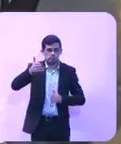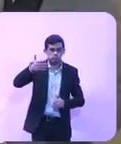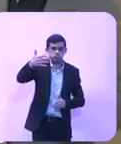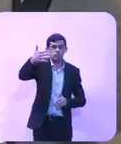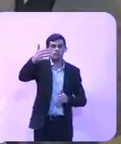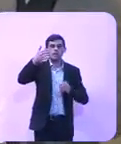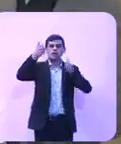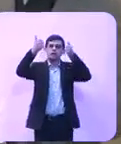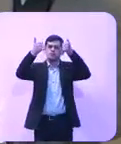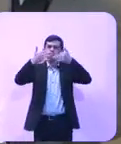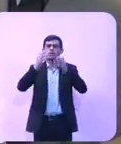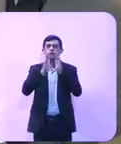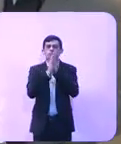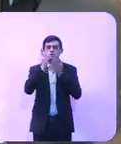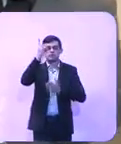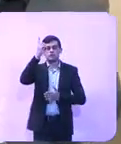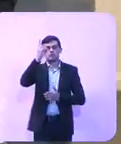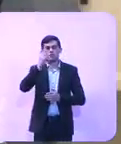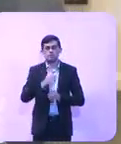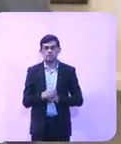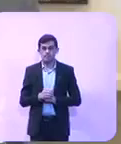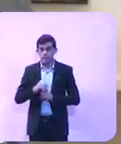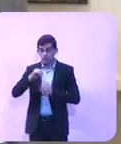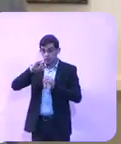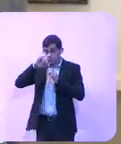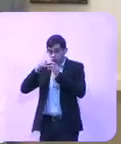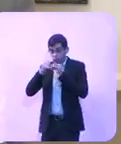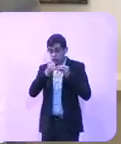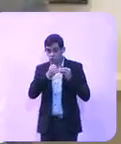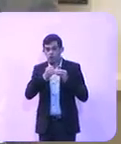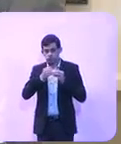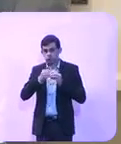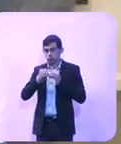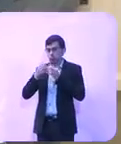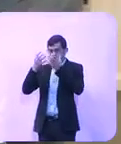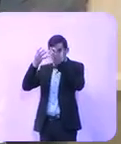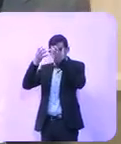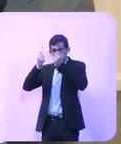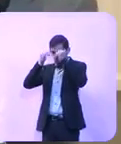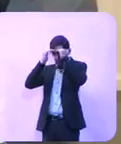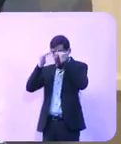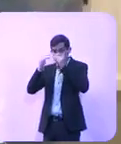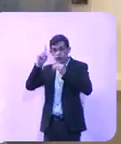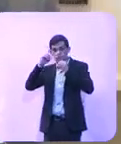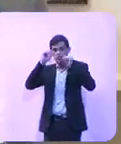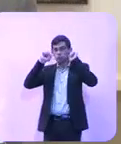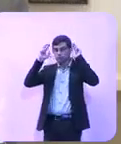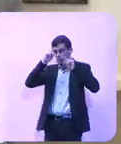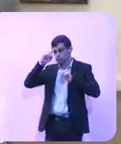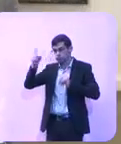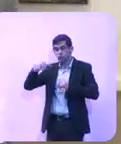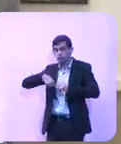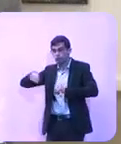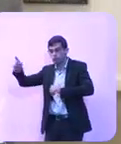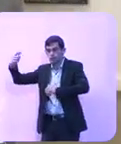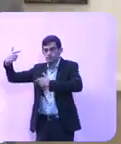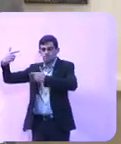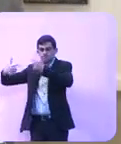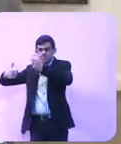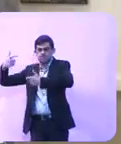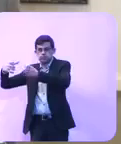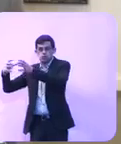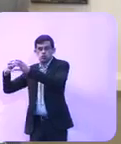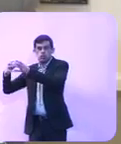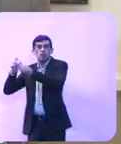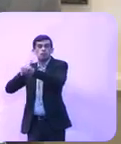diante. Diz assim a Bíblia: Josué fez o que Moisés havia ordenado e foi combater os